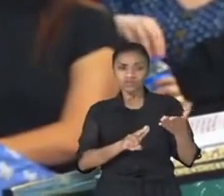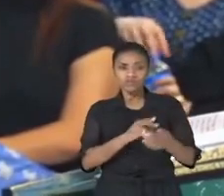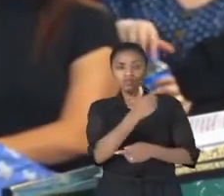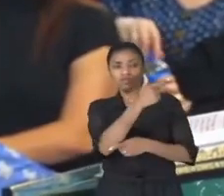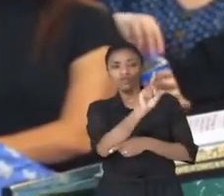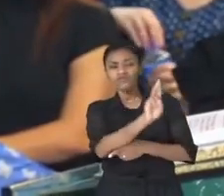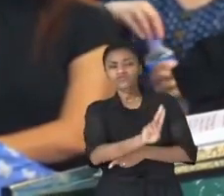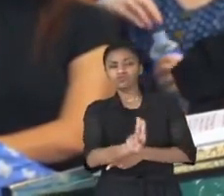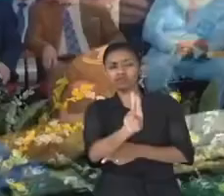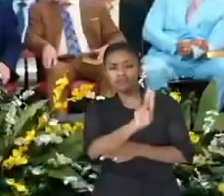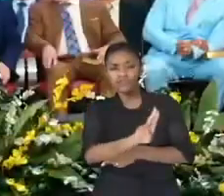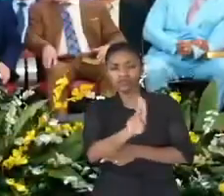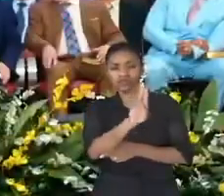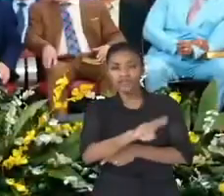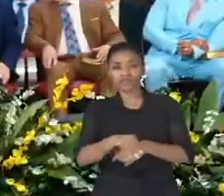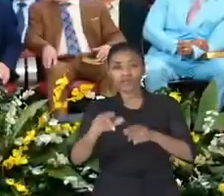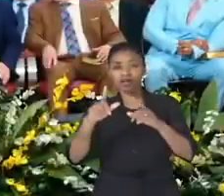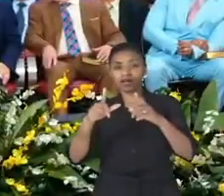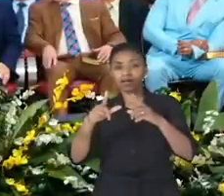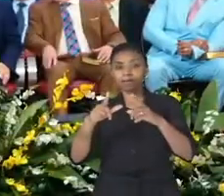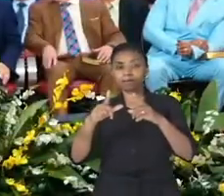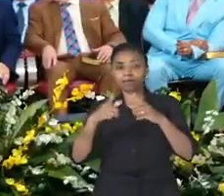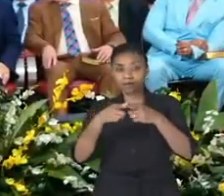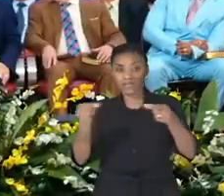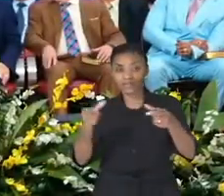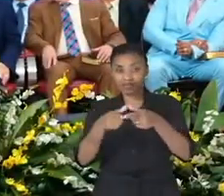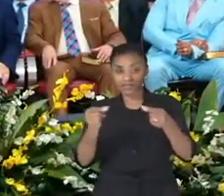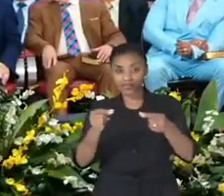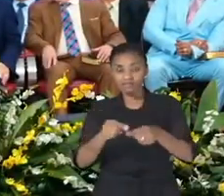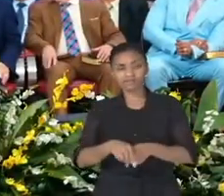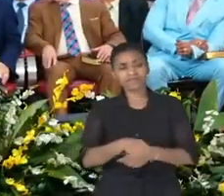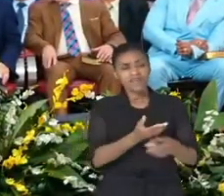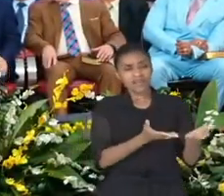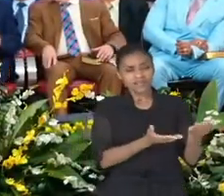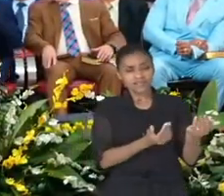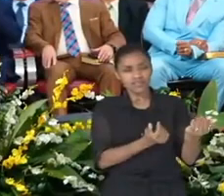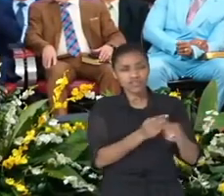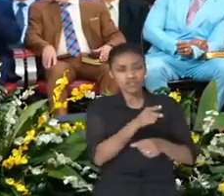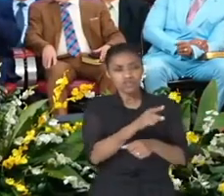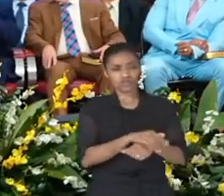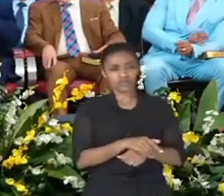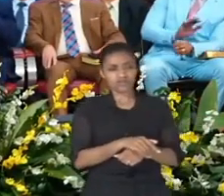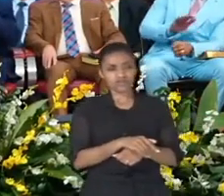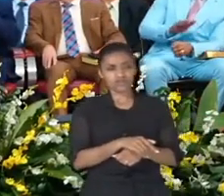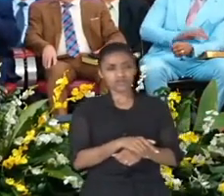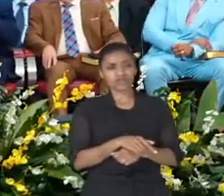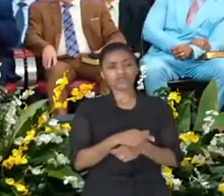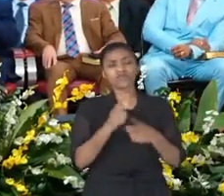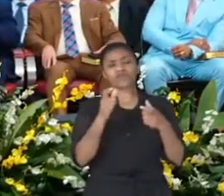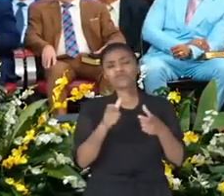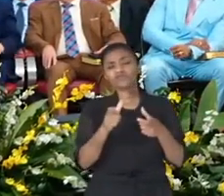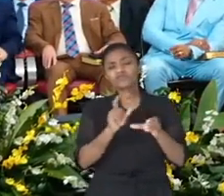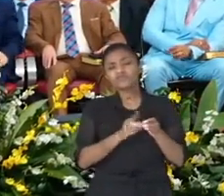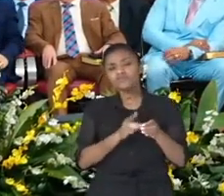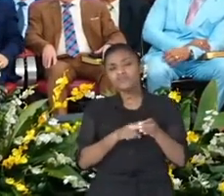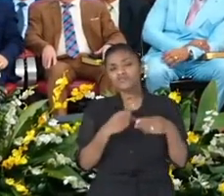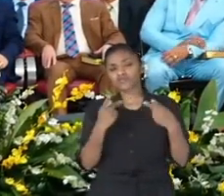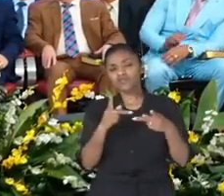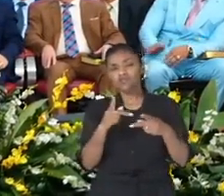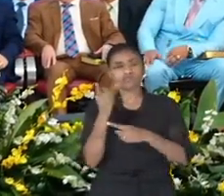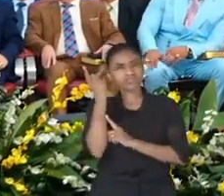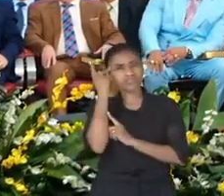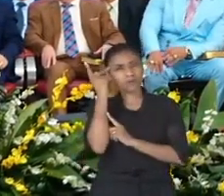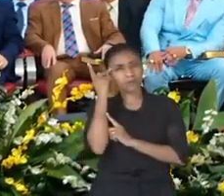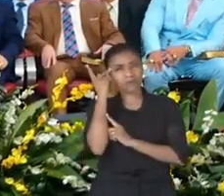Deus tem usado muito lá em Brasília. Esse moço, pastor Zilmar, eu vi ele, nós estávamos agora pregando, onde foi, Roberto? Que em São Paulo,